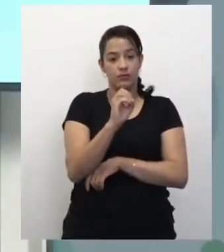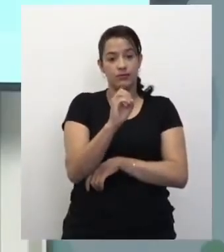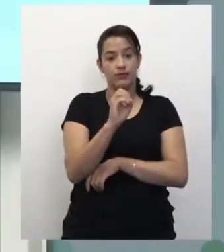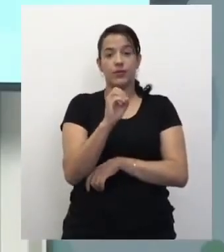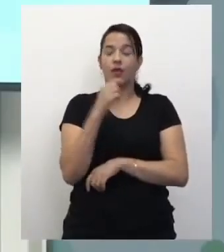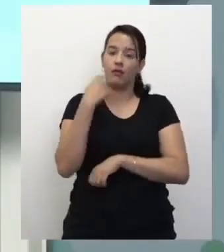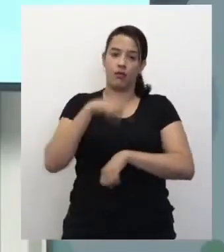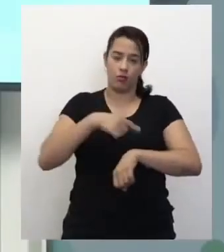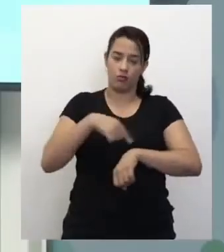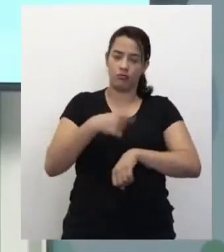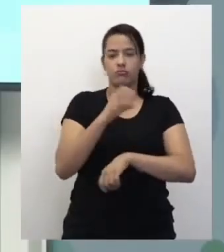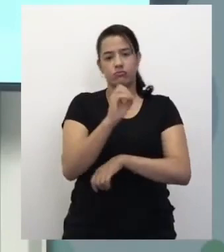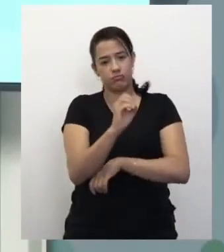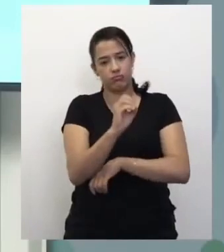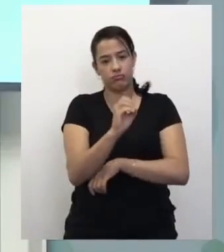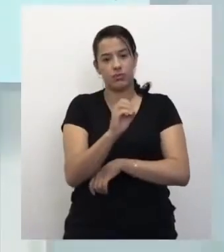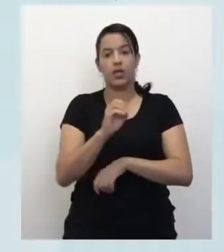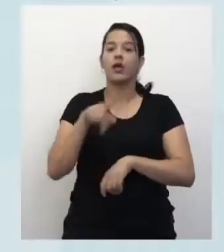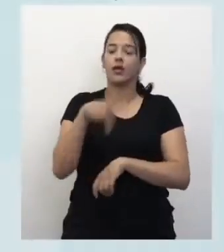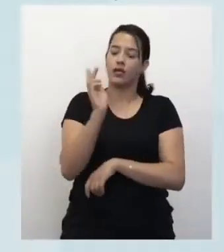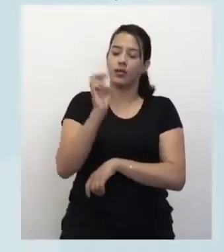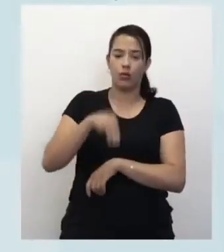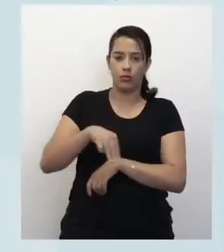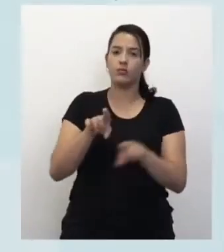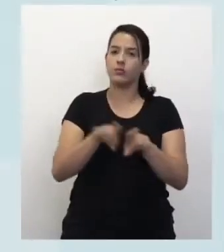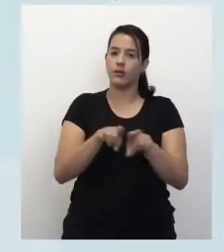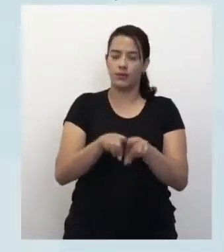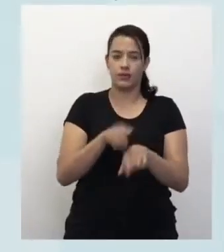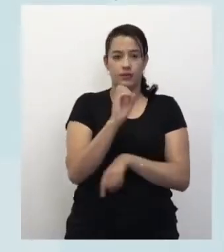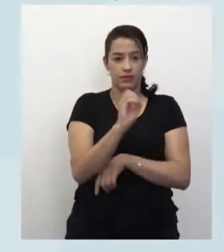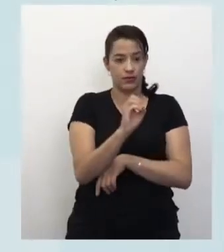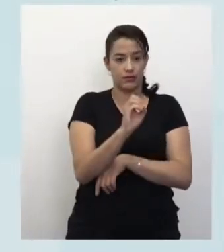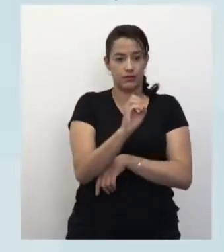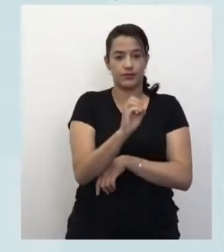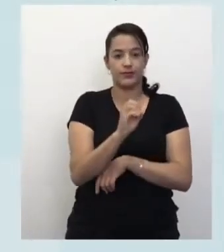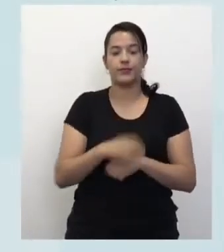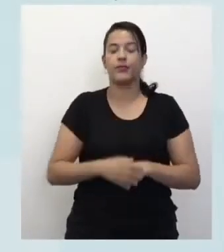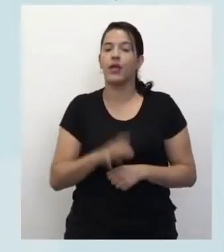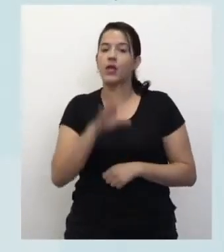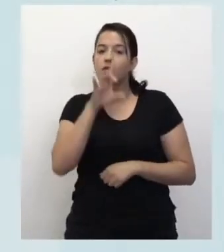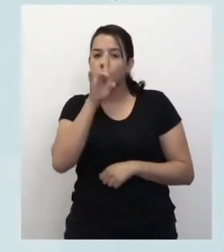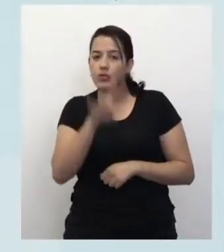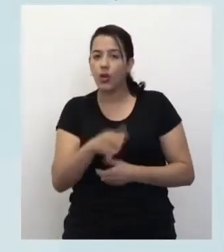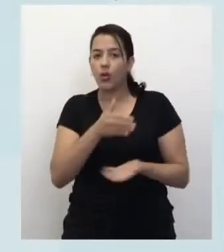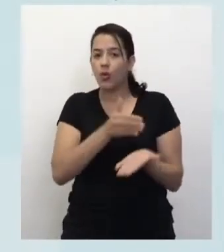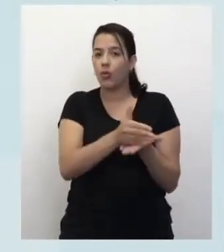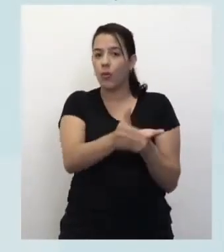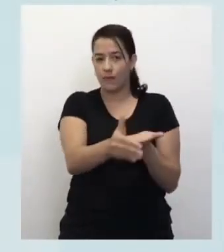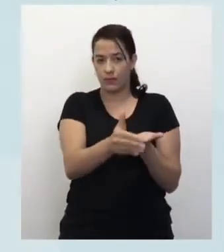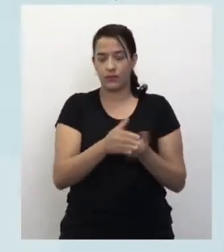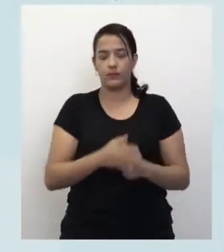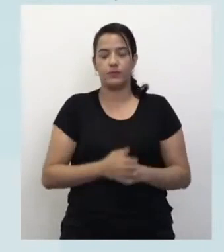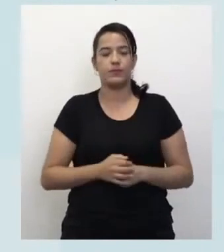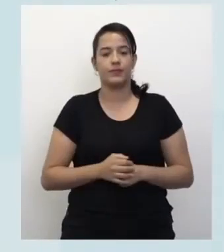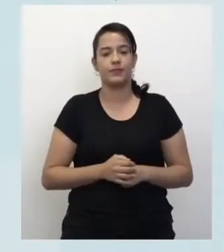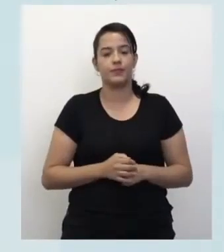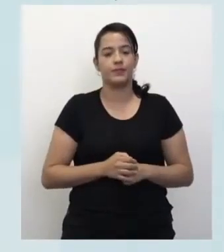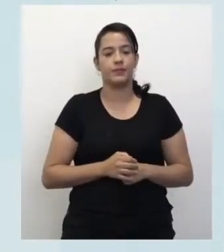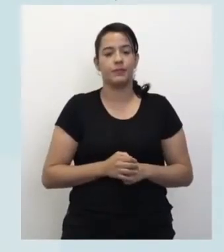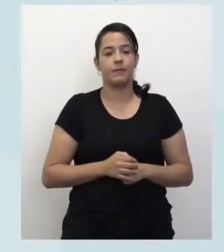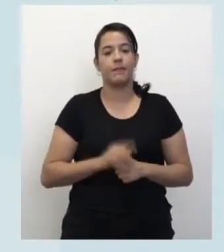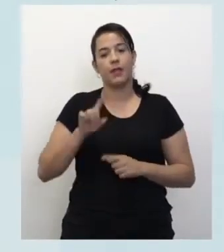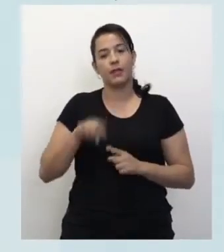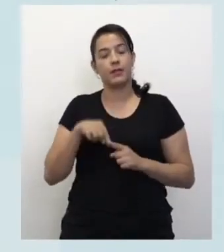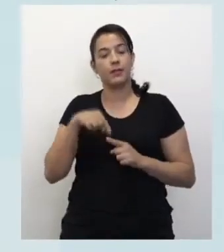Zero hora, ele percorreu zero quilômetro, tá? É só a referência do ponto aí inicial. E aí vem o